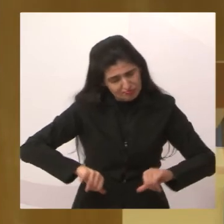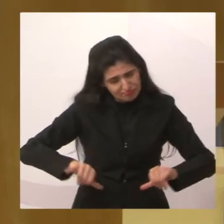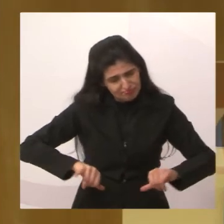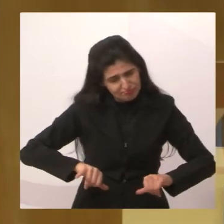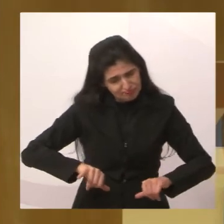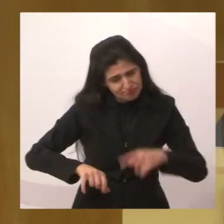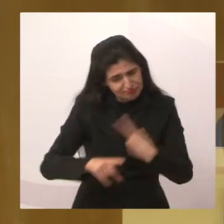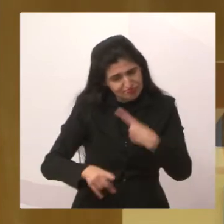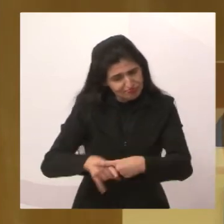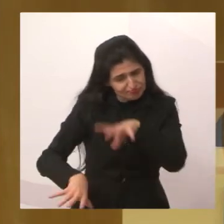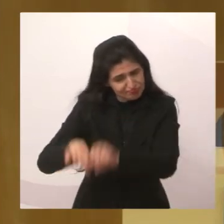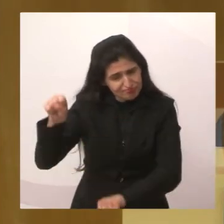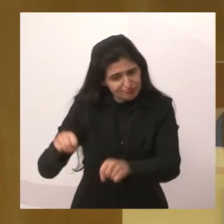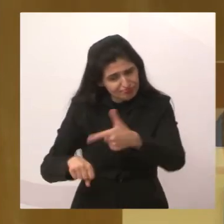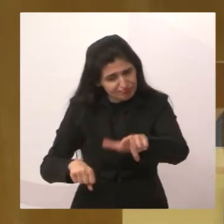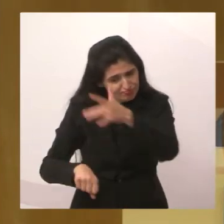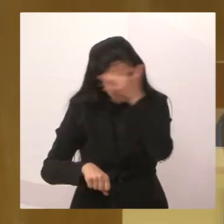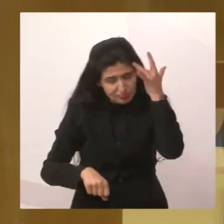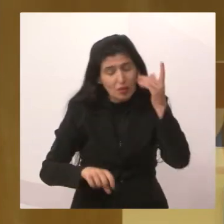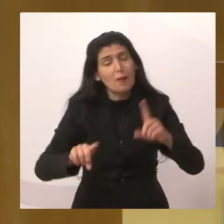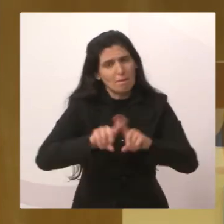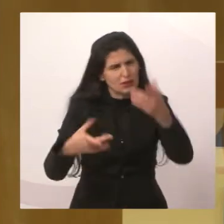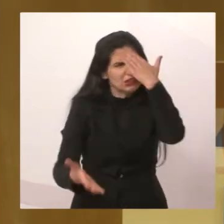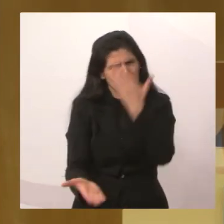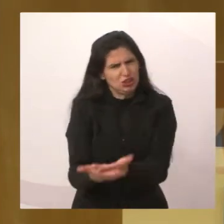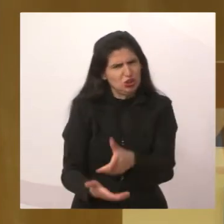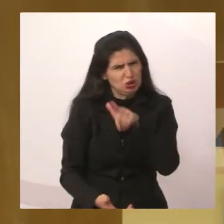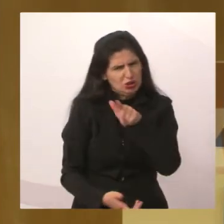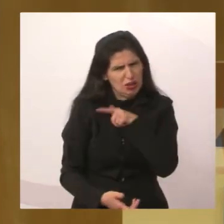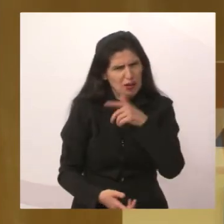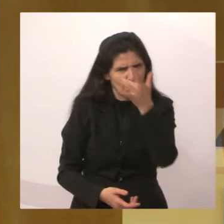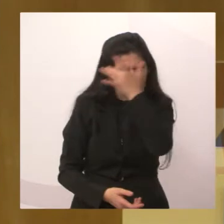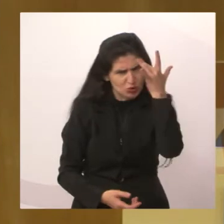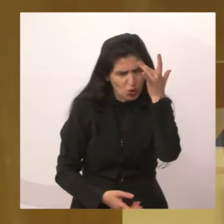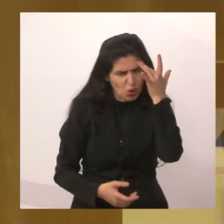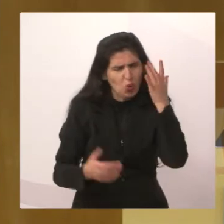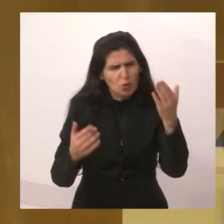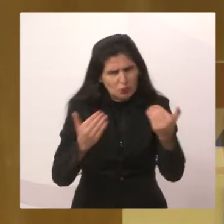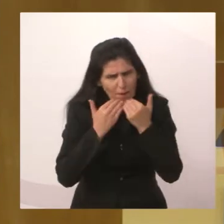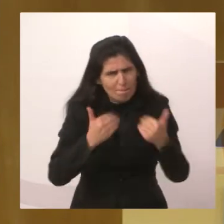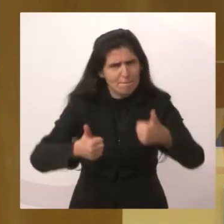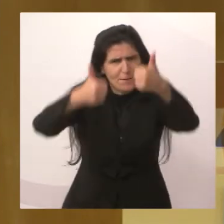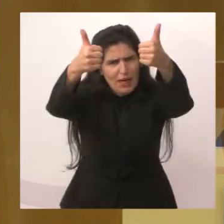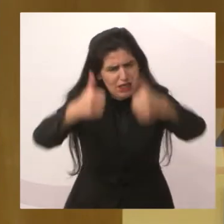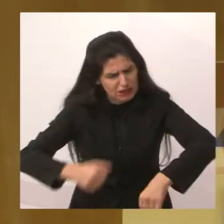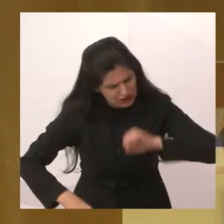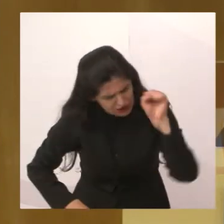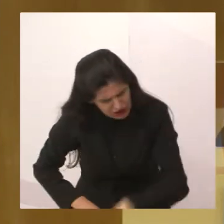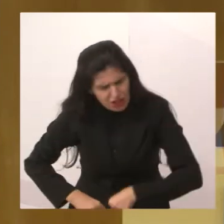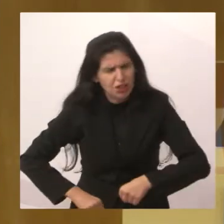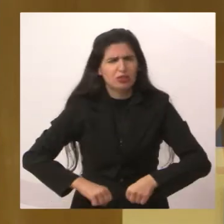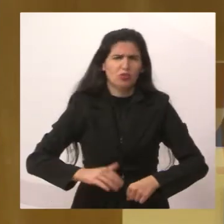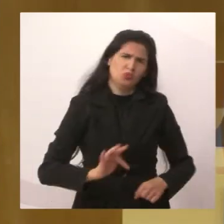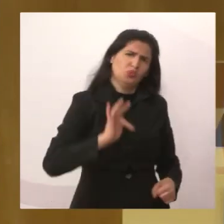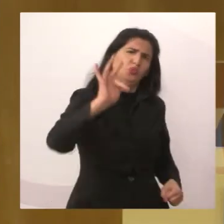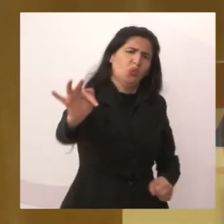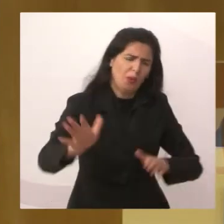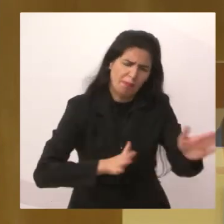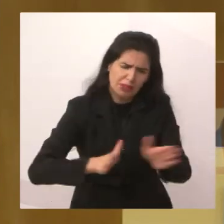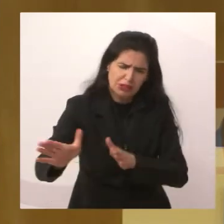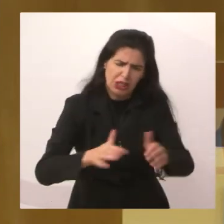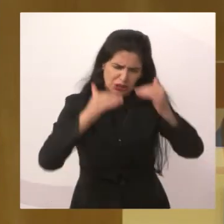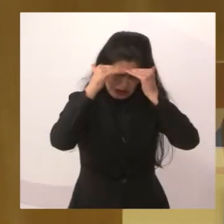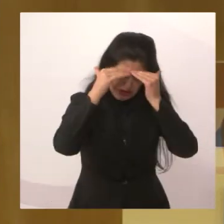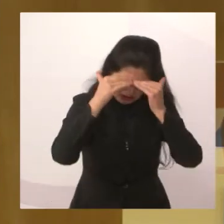que existem pessoas do bem, né, que vai entrar para fazer uma política do bem. Eu acho que isso que é importante, é o que todos esperam